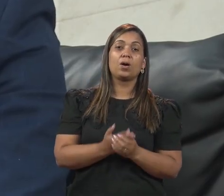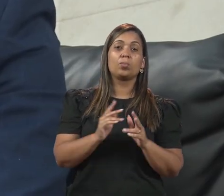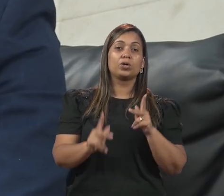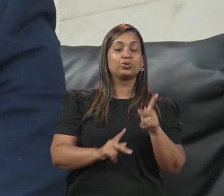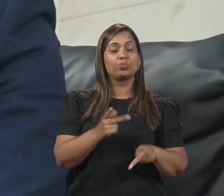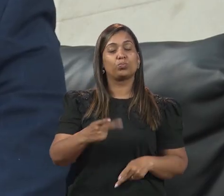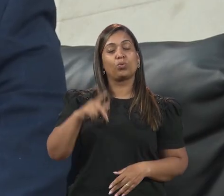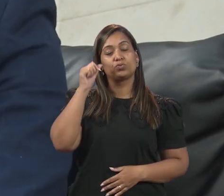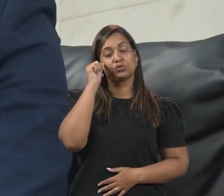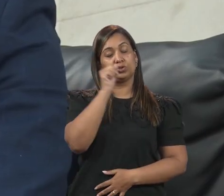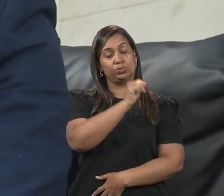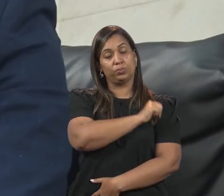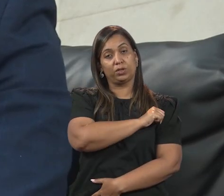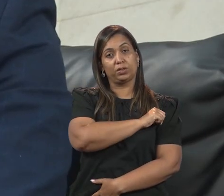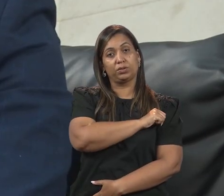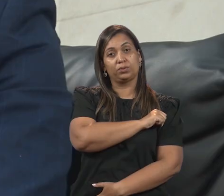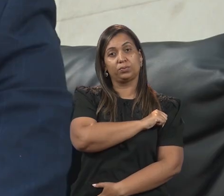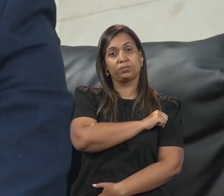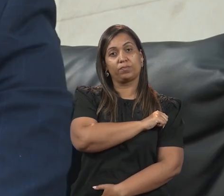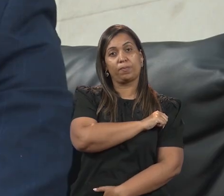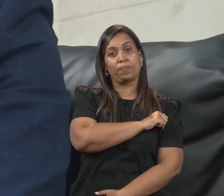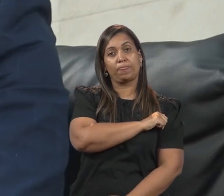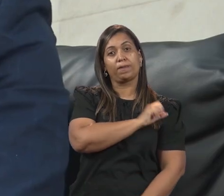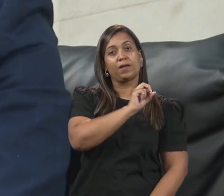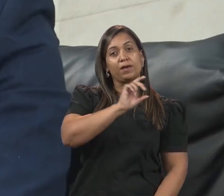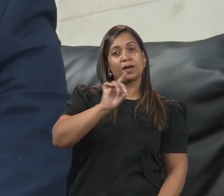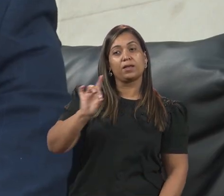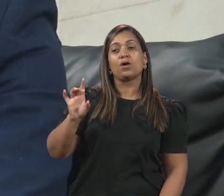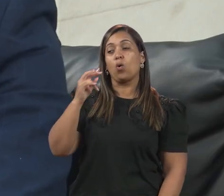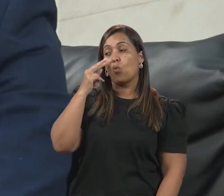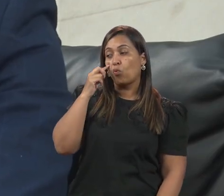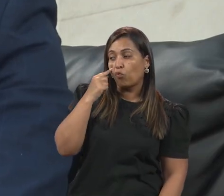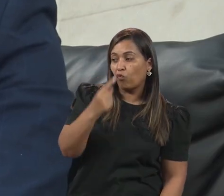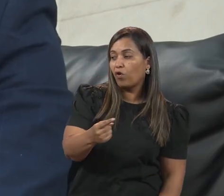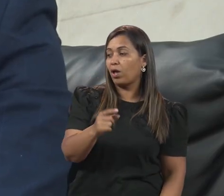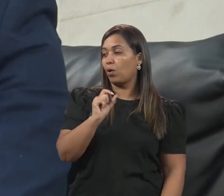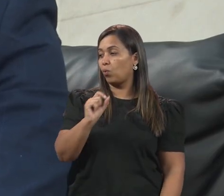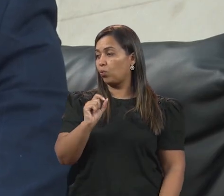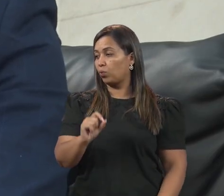população riopretense que vê em cada um de nós, vereadores,